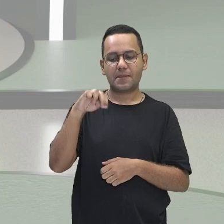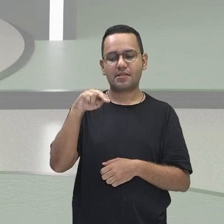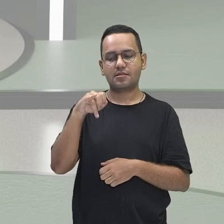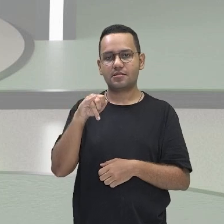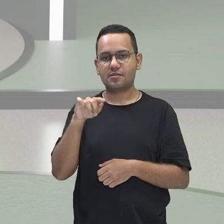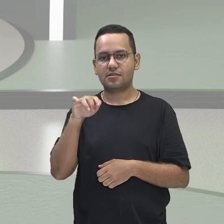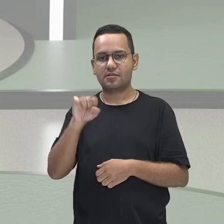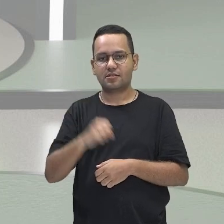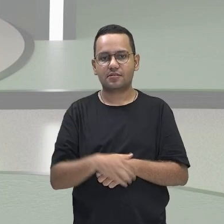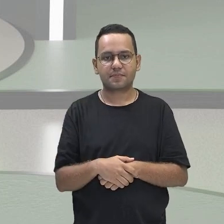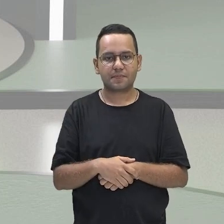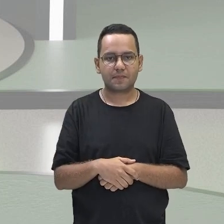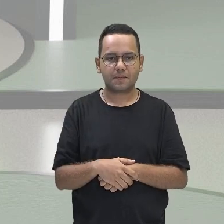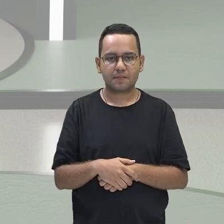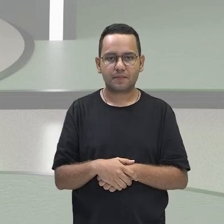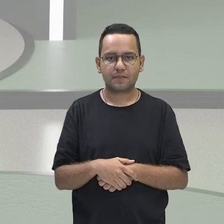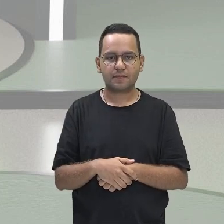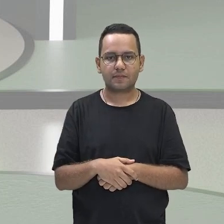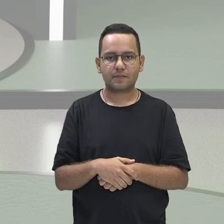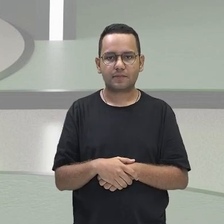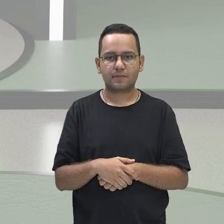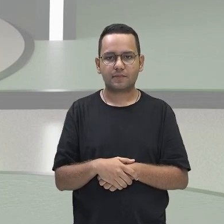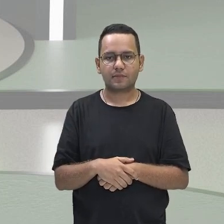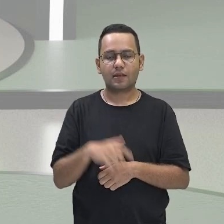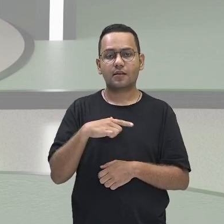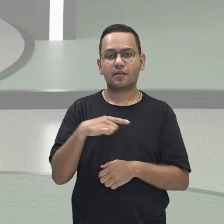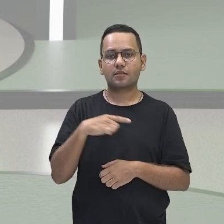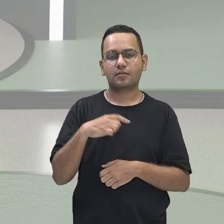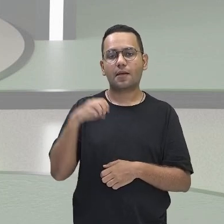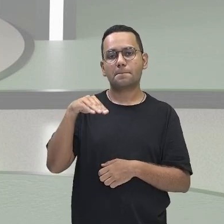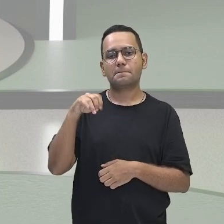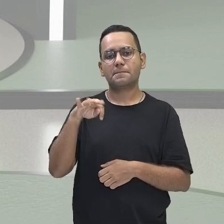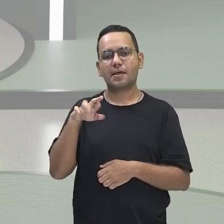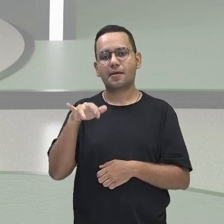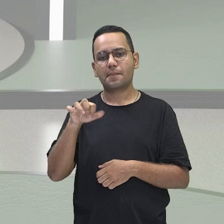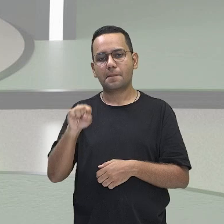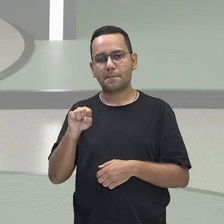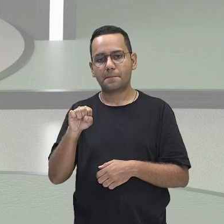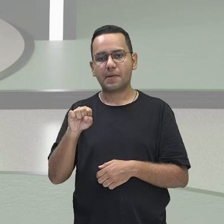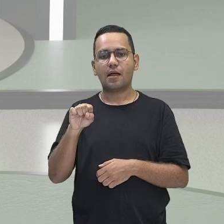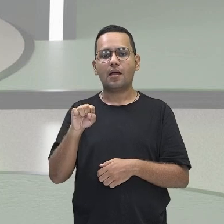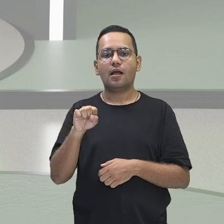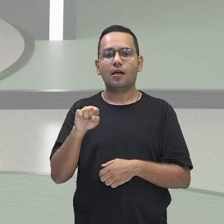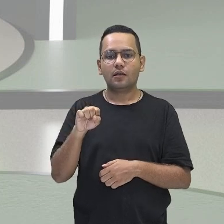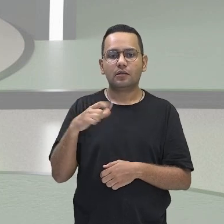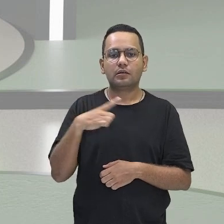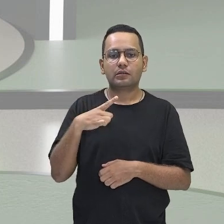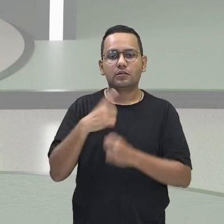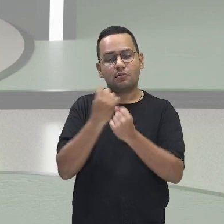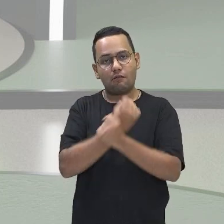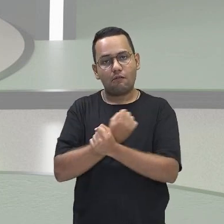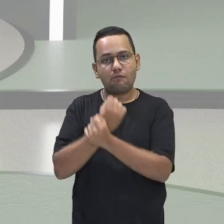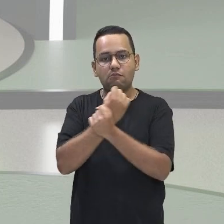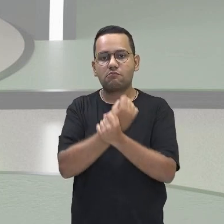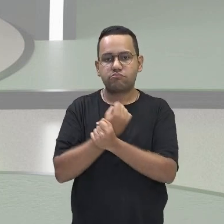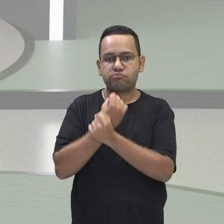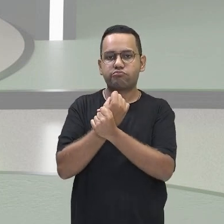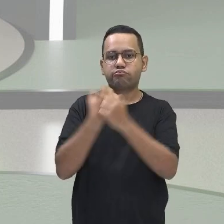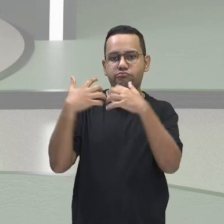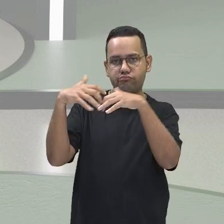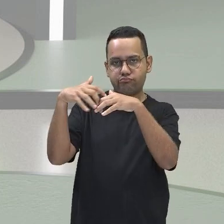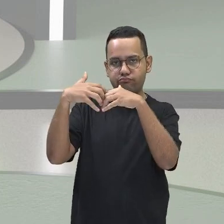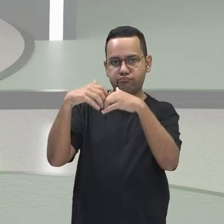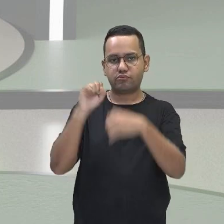são membranas que isolam e protegem o nosso sistema nervoso central.